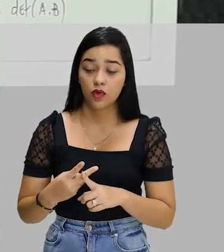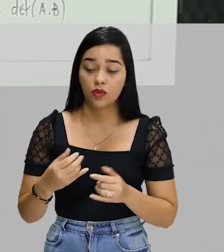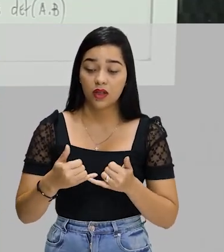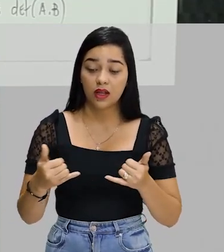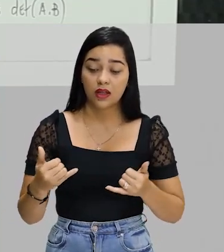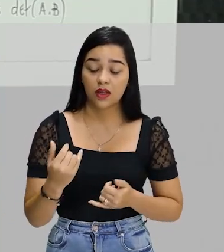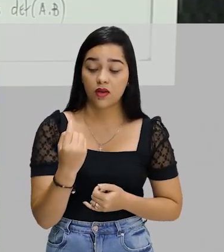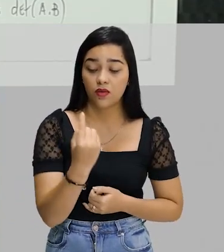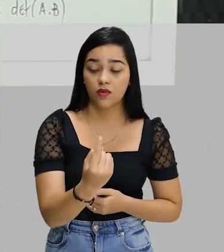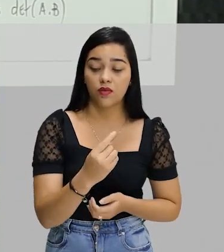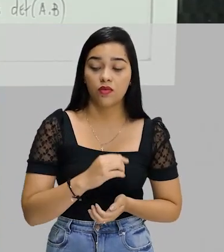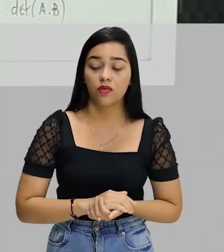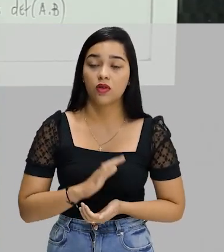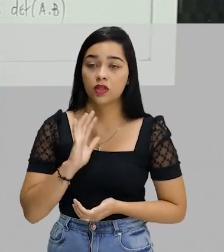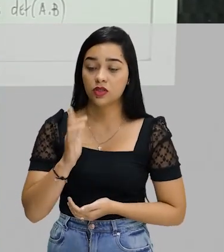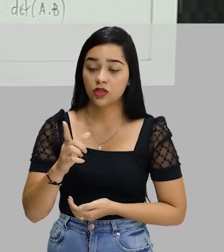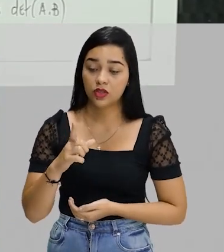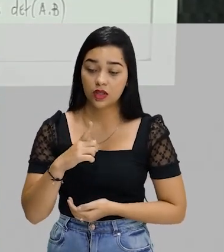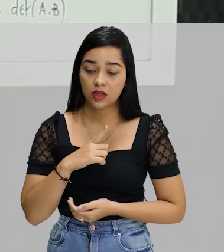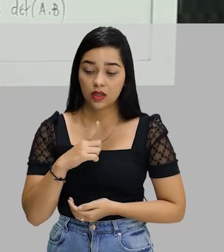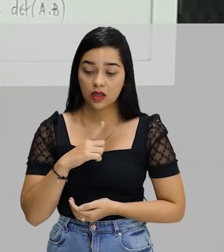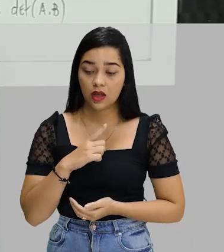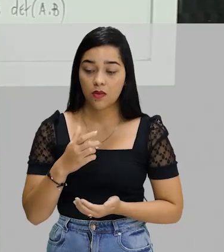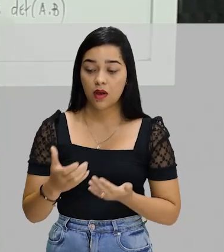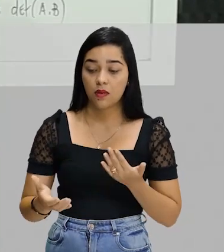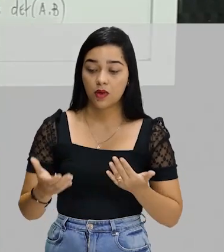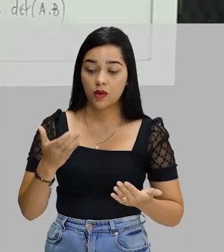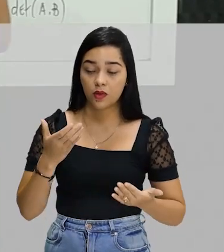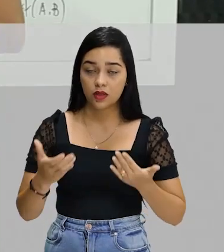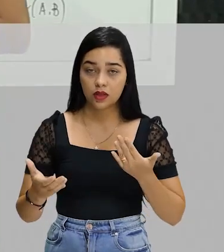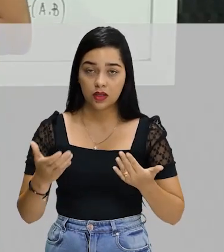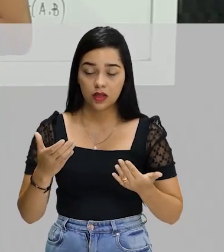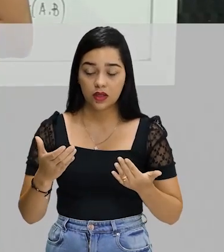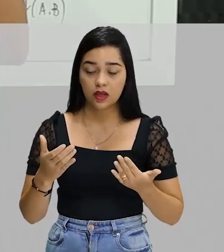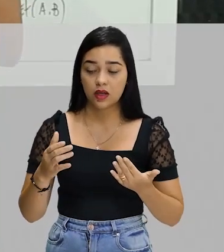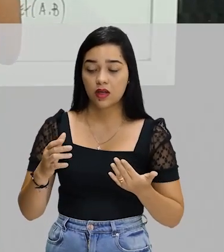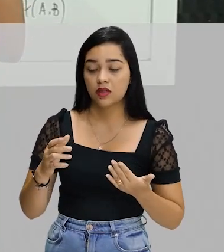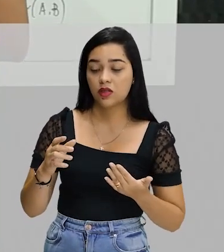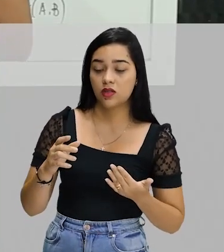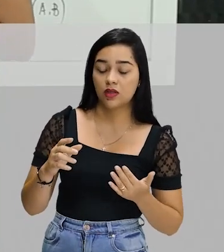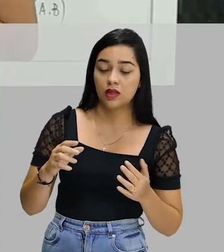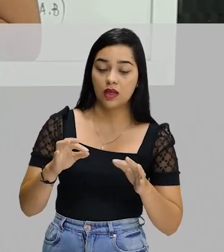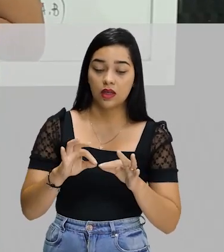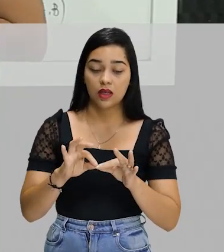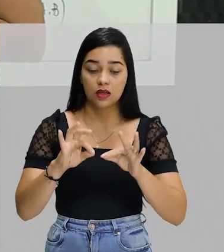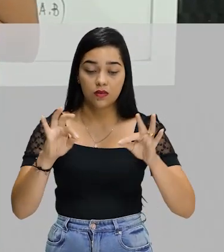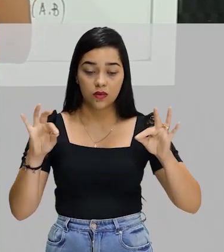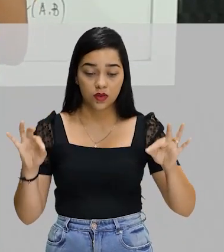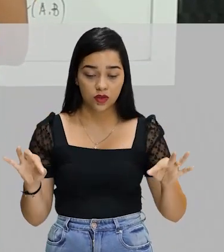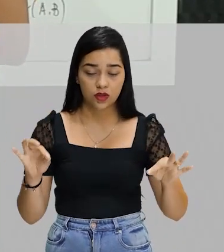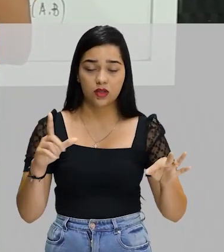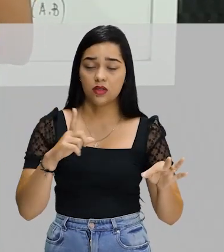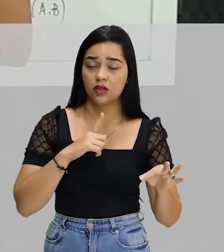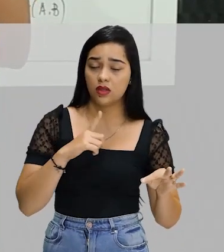1. Tá? Existe uma proporcionalidade entre essas medidas aí,